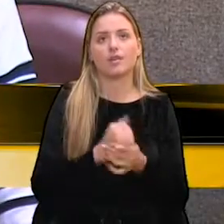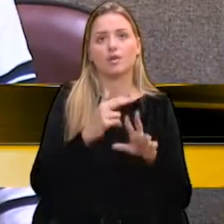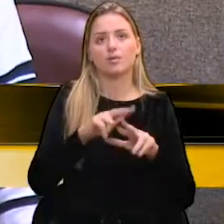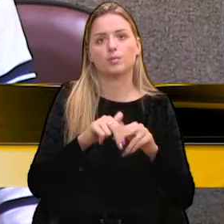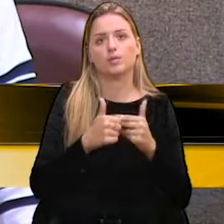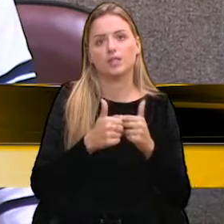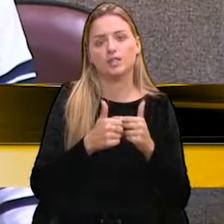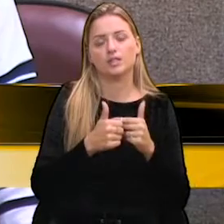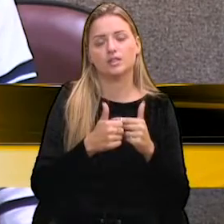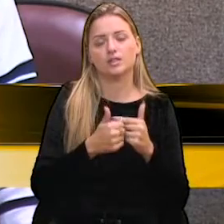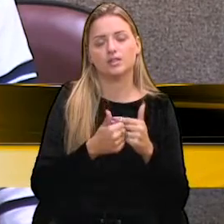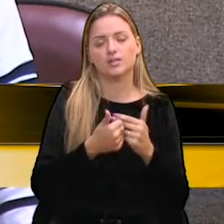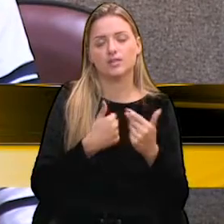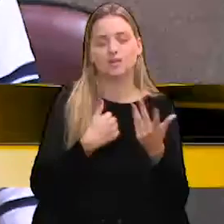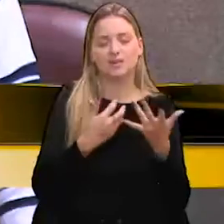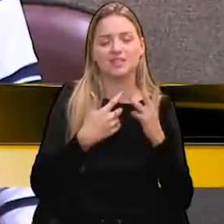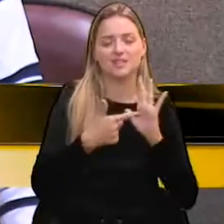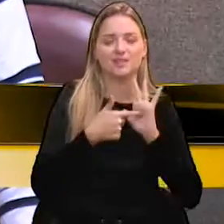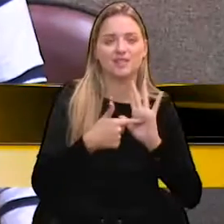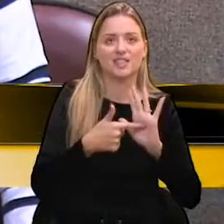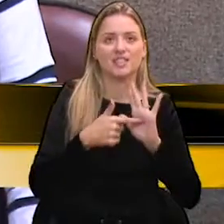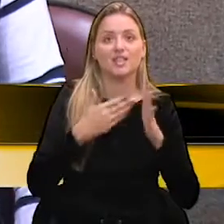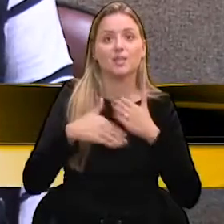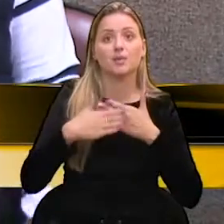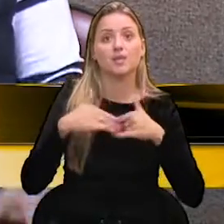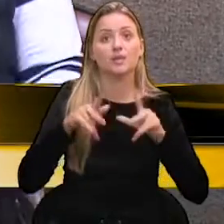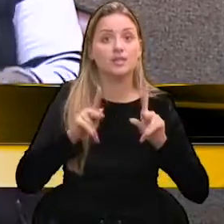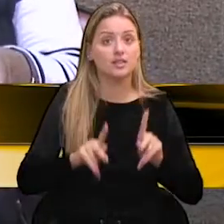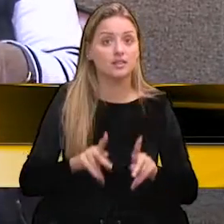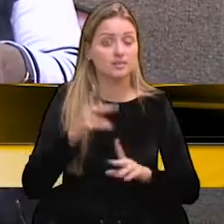feita essa ressalva para que nós pudéssemos, então,